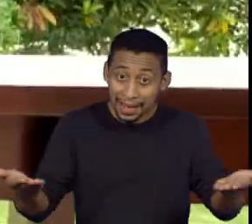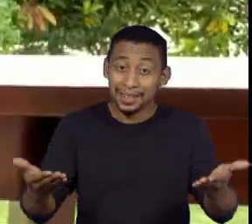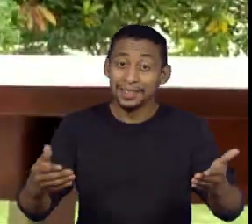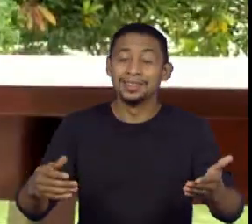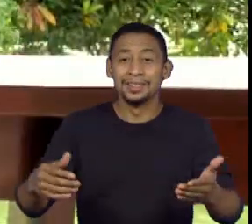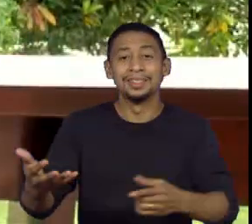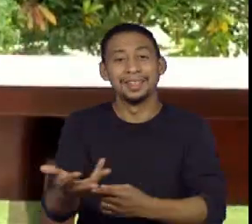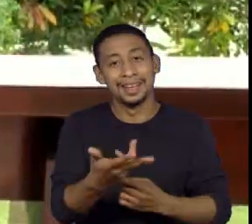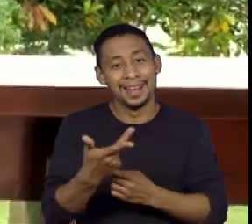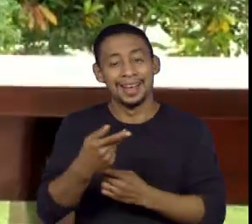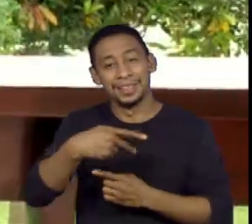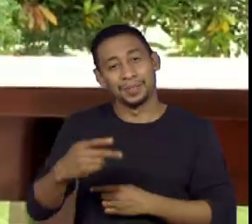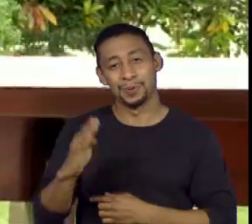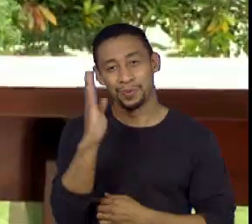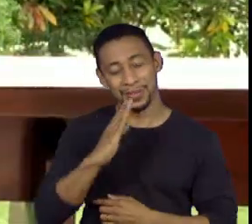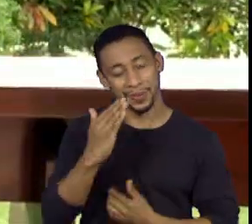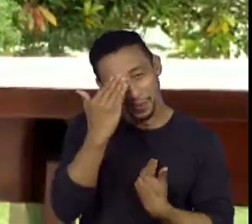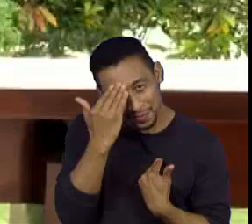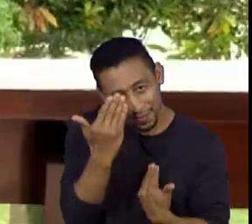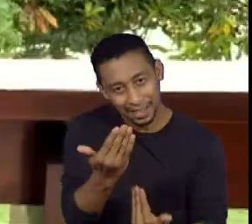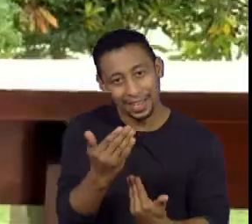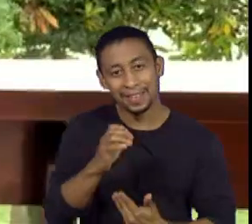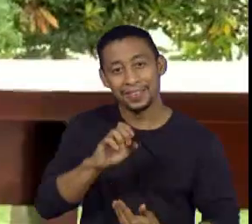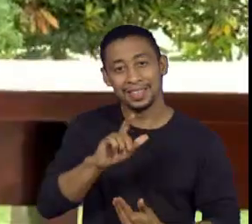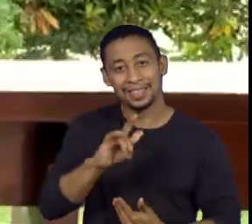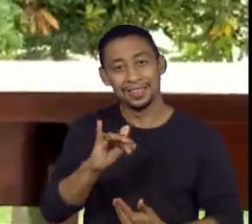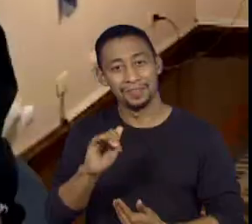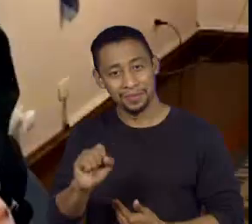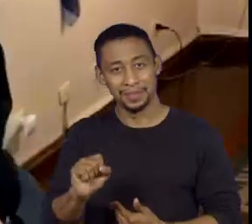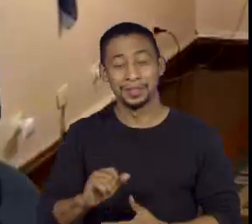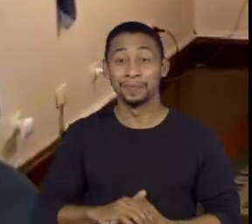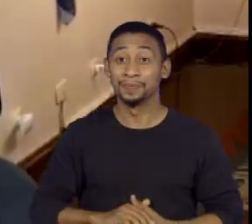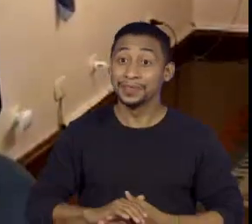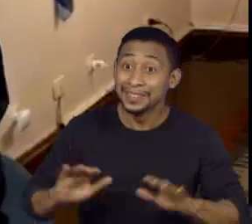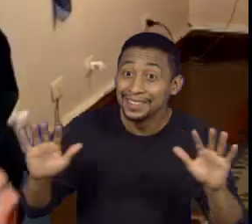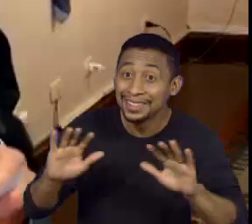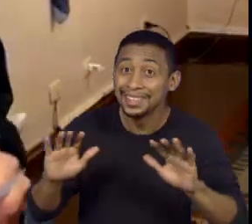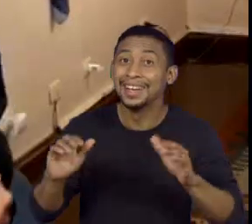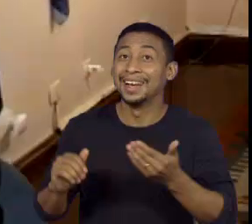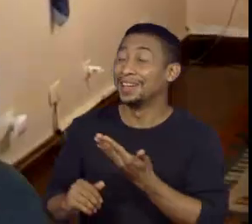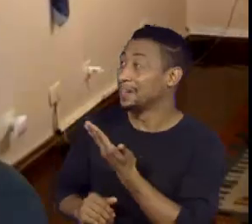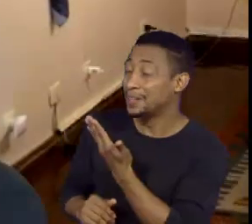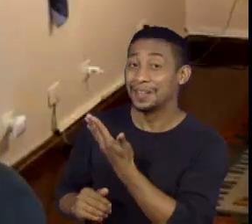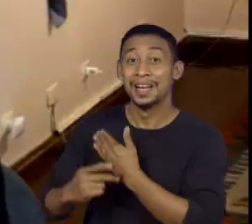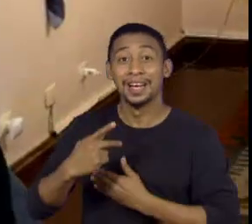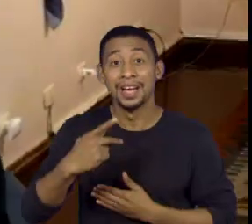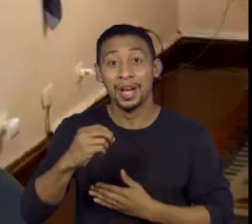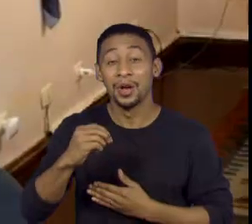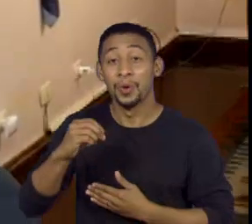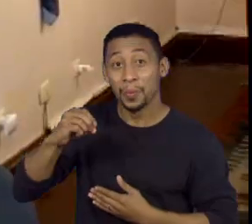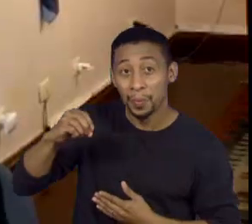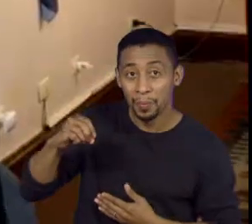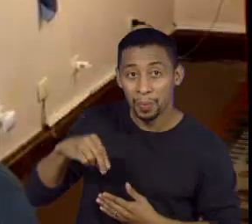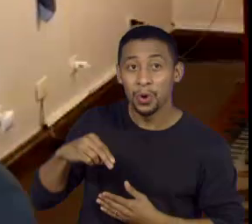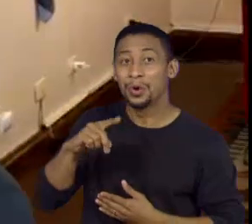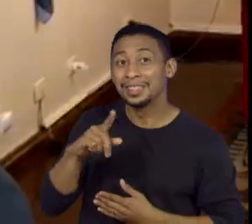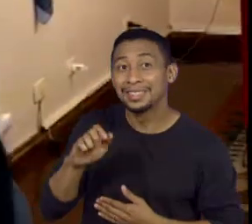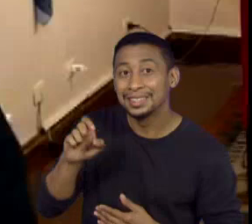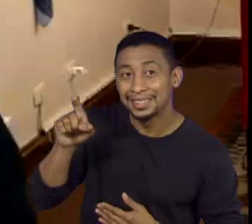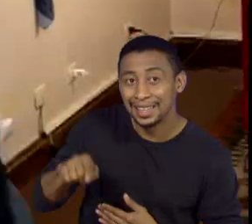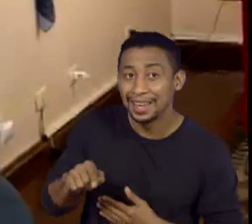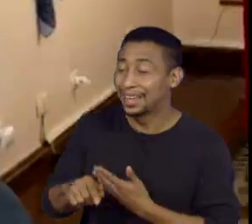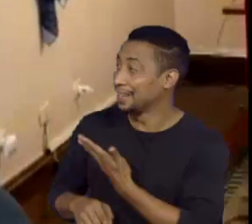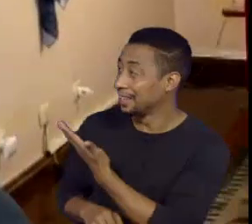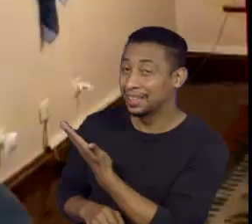artes gráficas no Brasil. Obrigado, Elifas. Alô, pessoal, aqui é o Tom Zé. Elifas foi meu companheiro